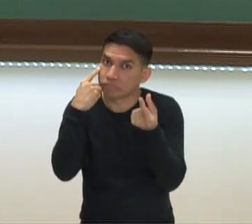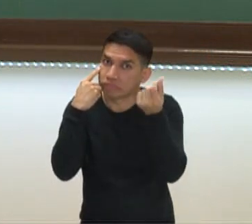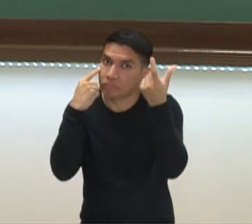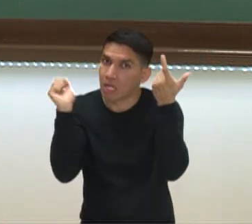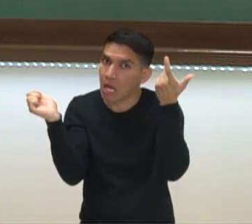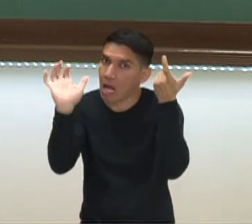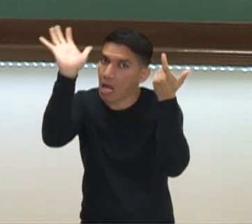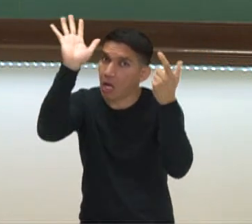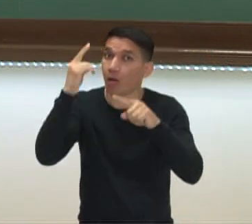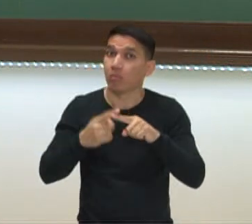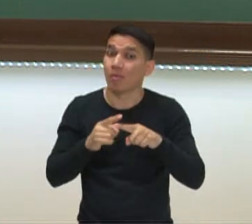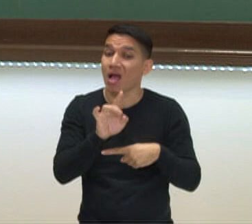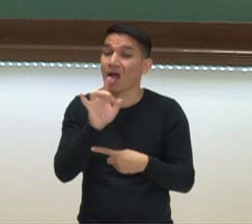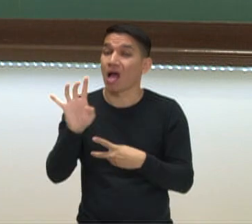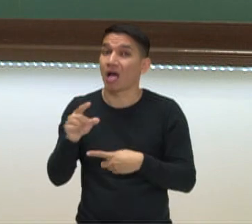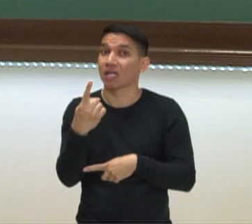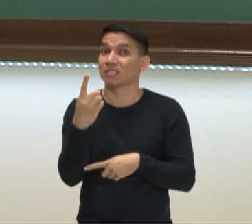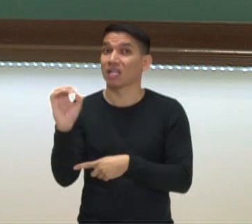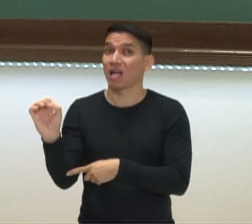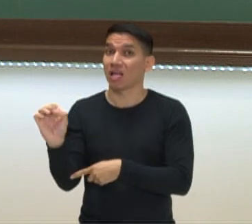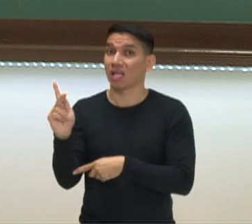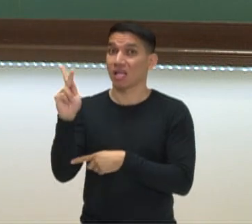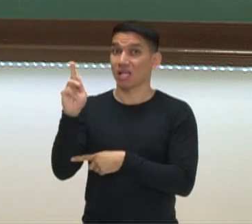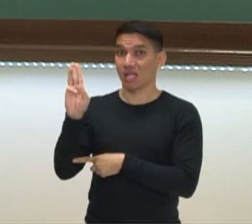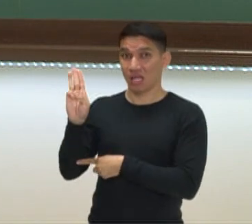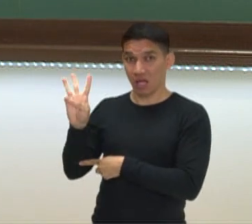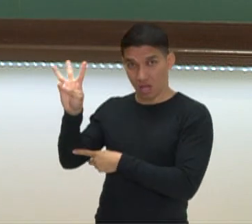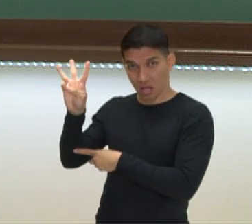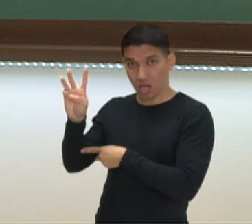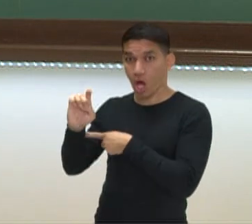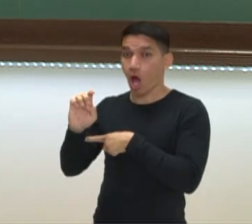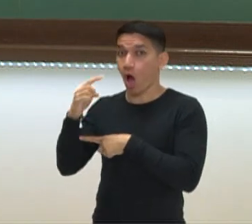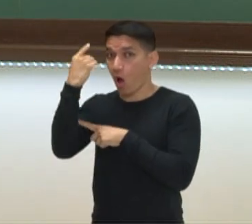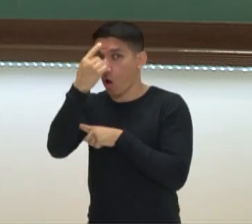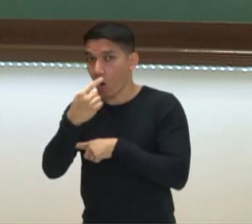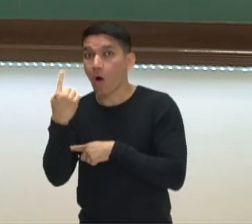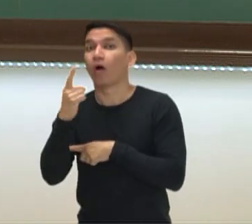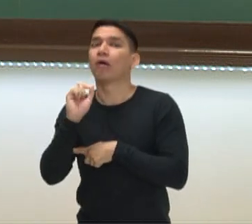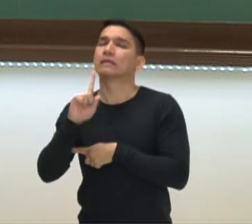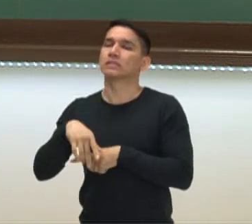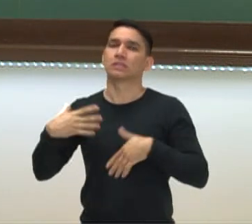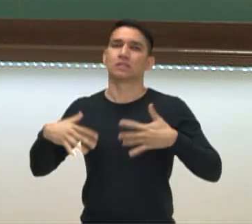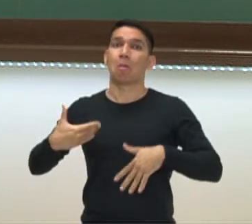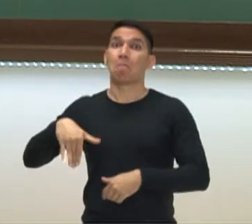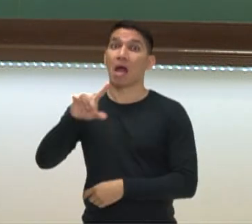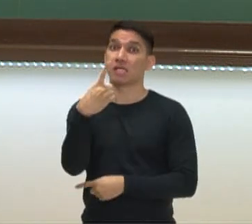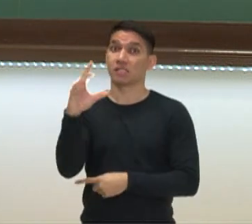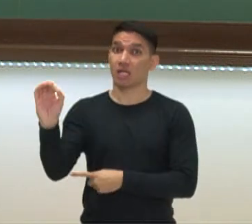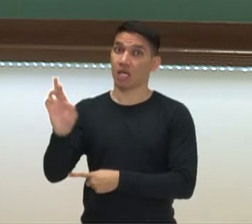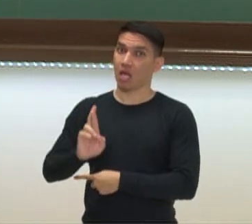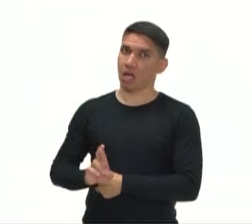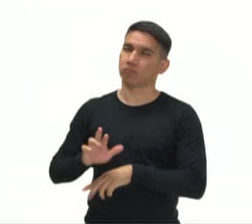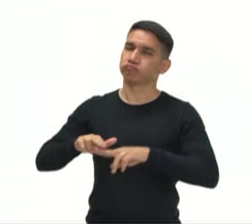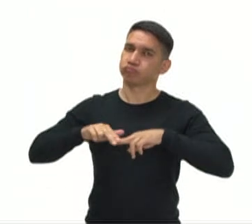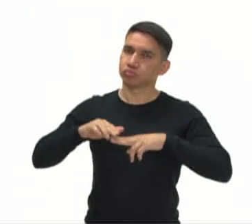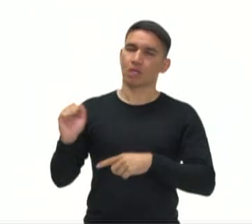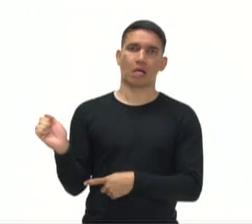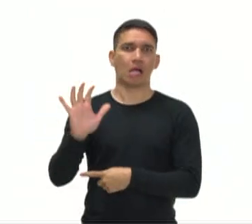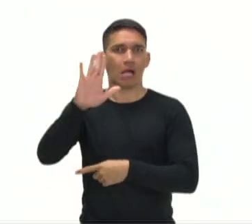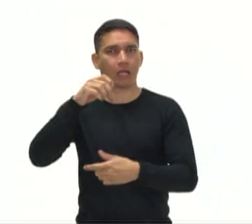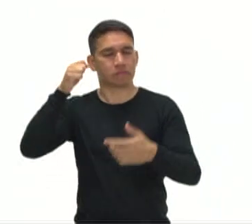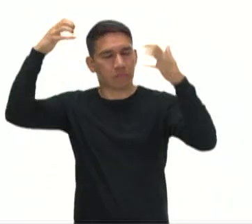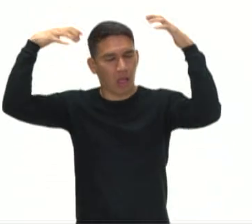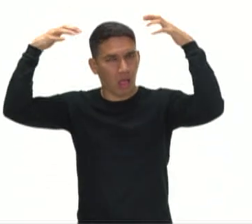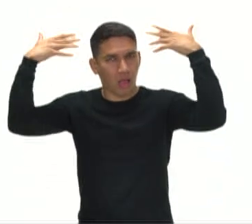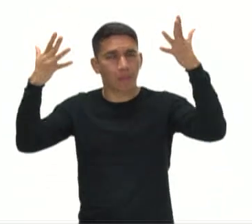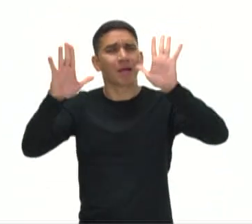cada 100 kWh tá mais que R$10, né? Então tá bem caro aí para tomar um banho. Mas como se